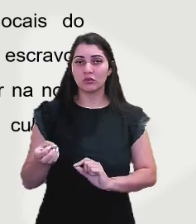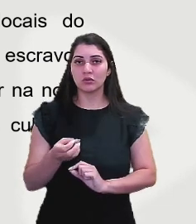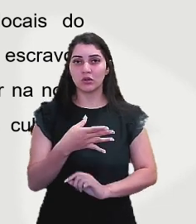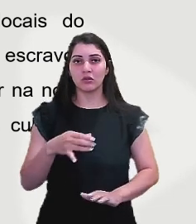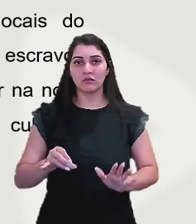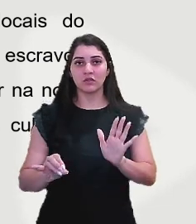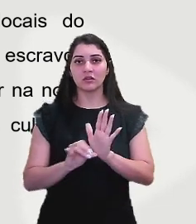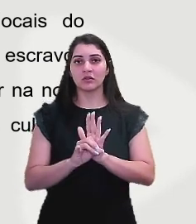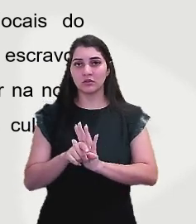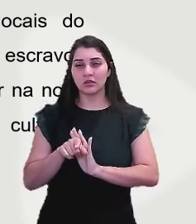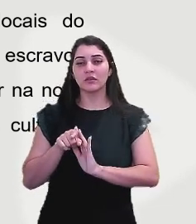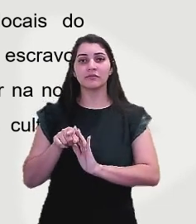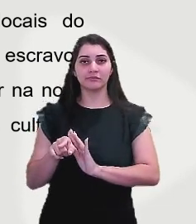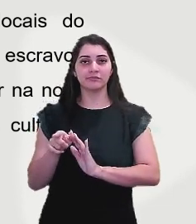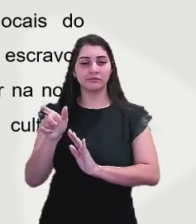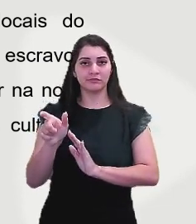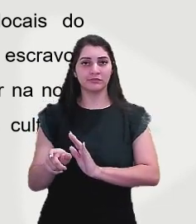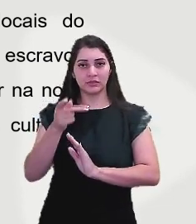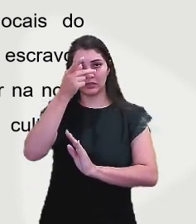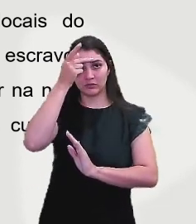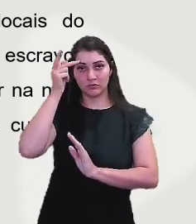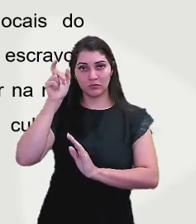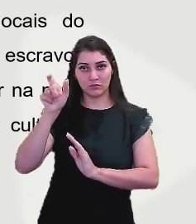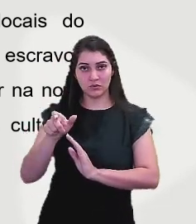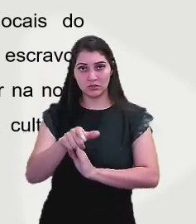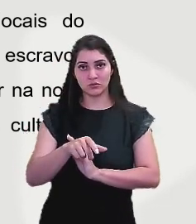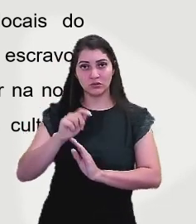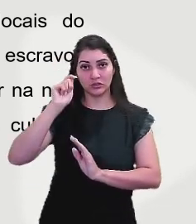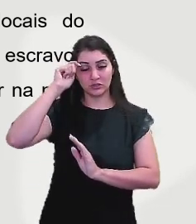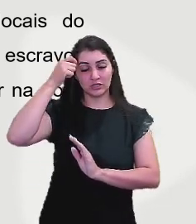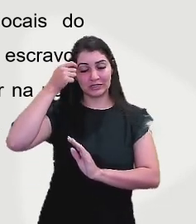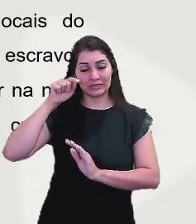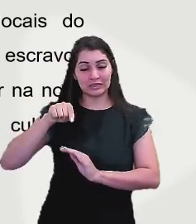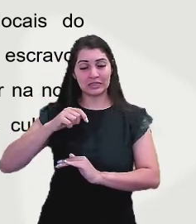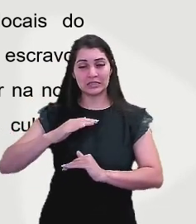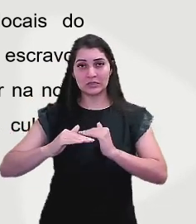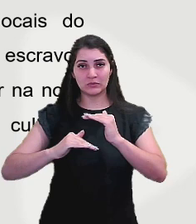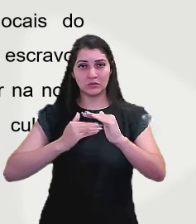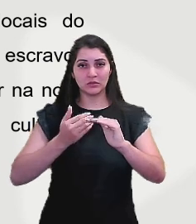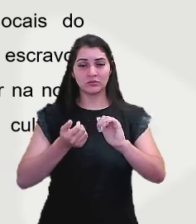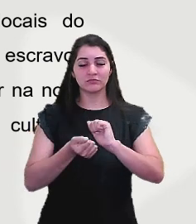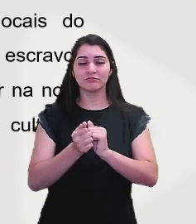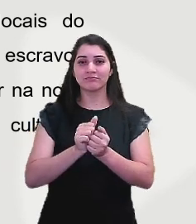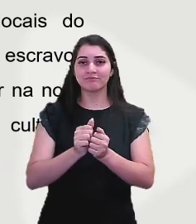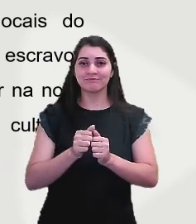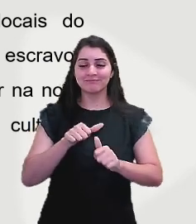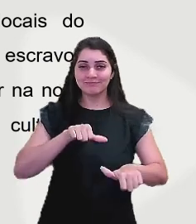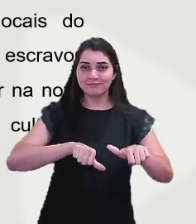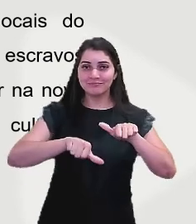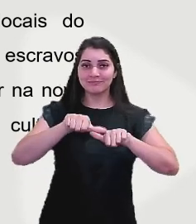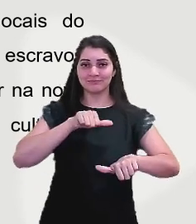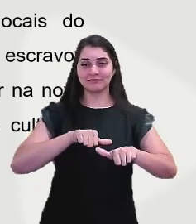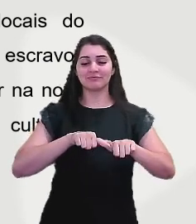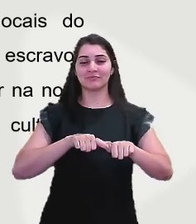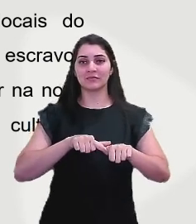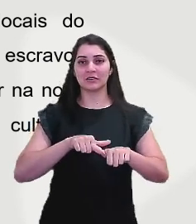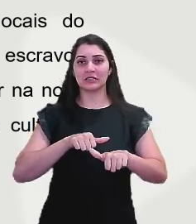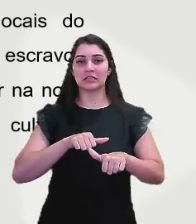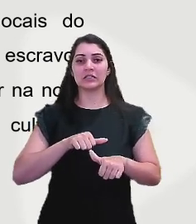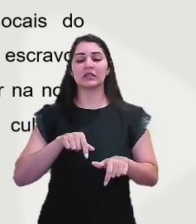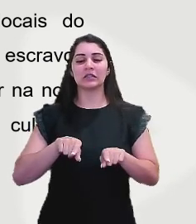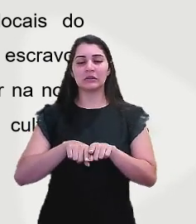identidade a eles. Nesse processo foram modificados e suas referências culturais redefinidas.